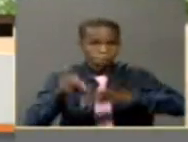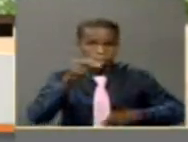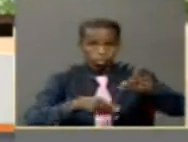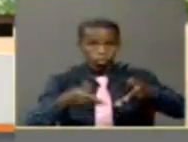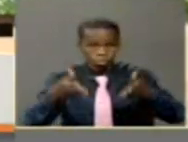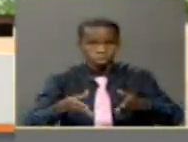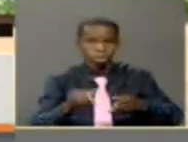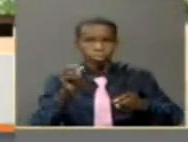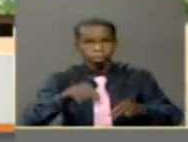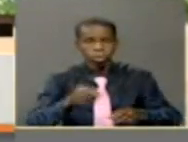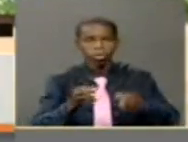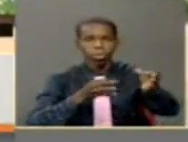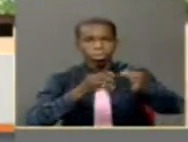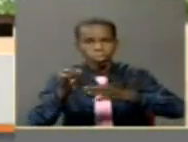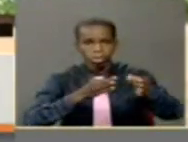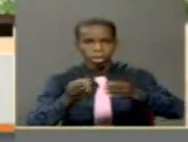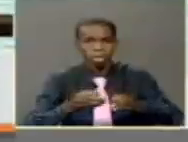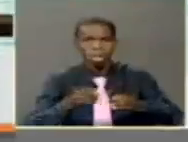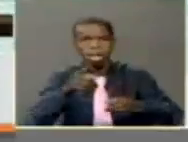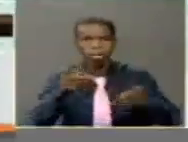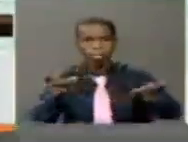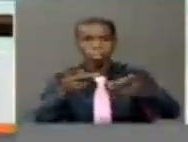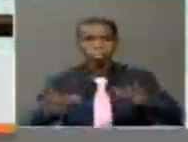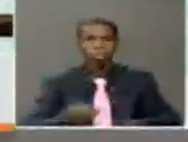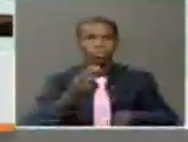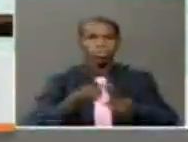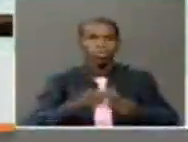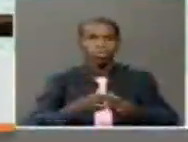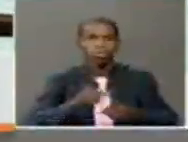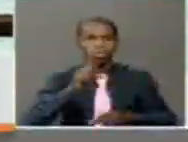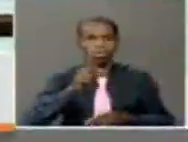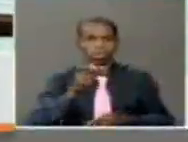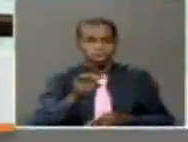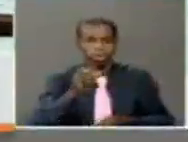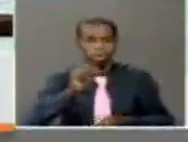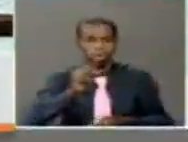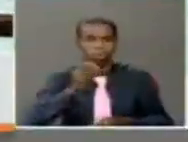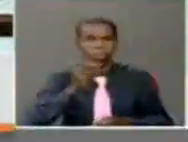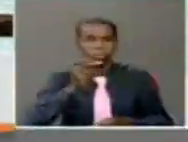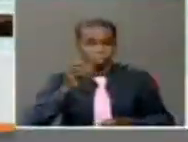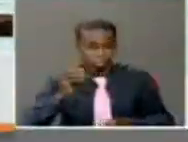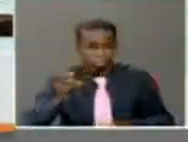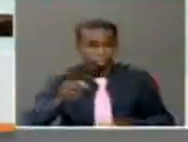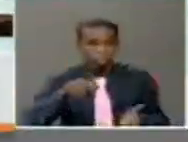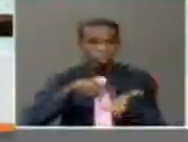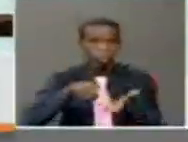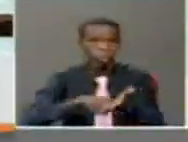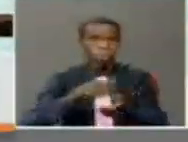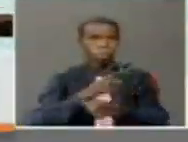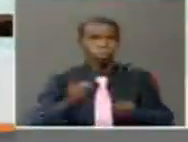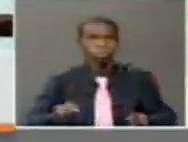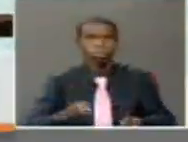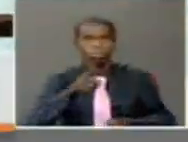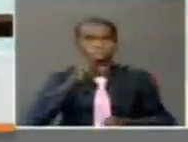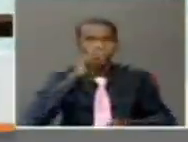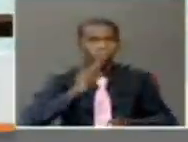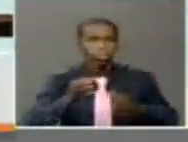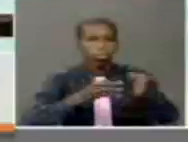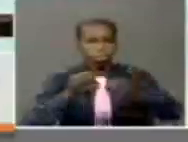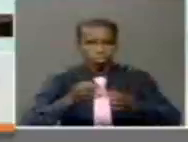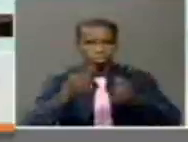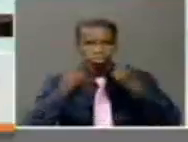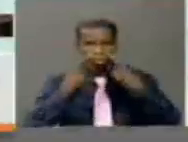contributo dele para o desenvolvimento até os nossos dias. Uma bacia hidrográfica composta por rios, lagos e cascatas cativantes, ao olhar